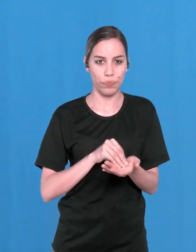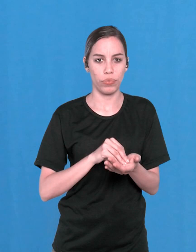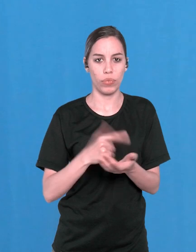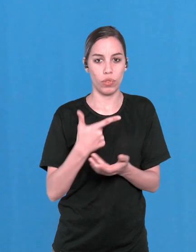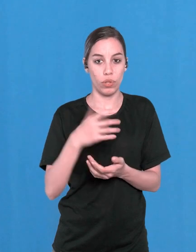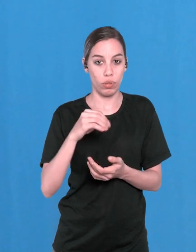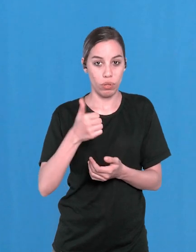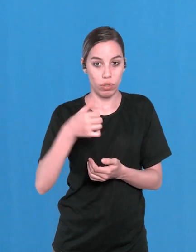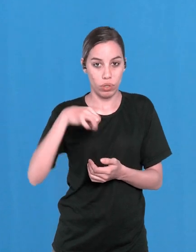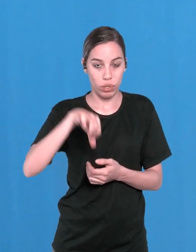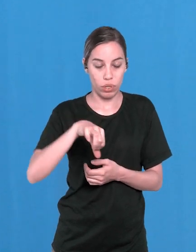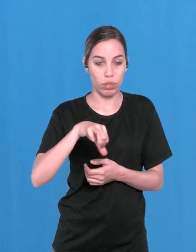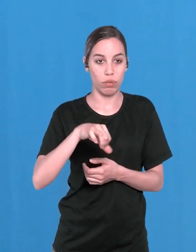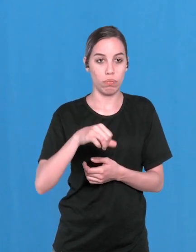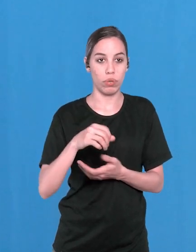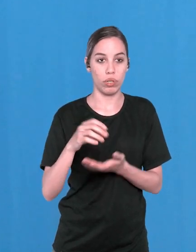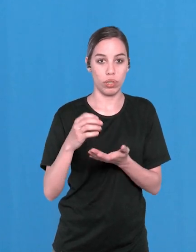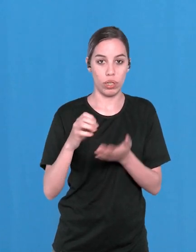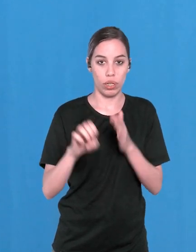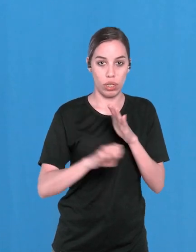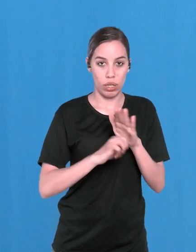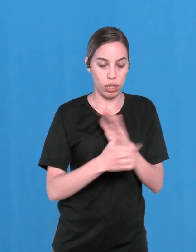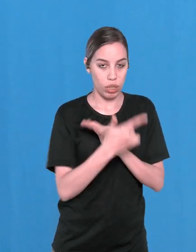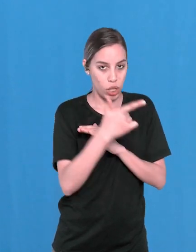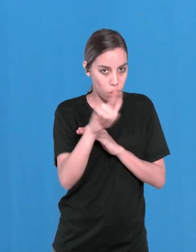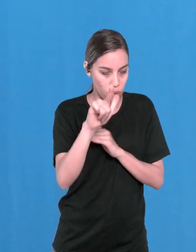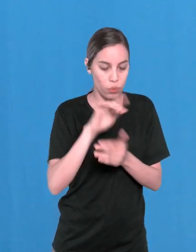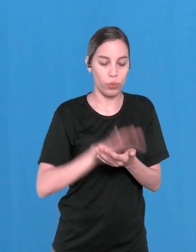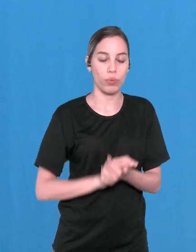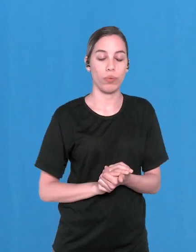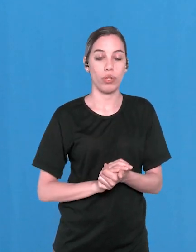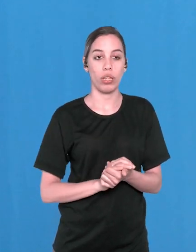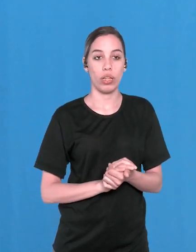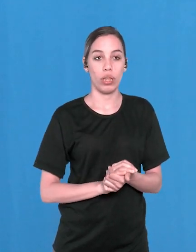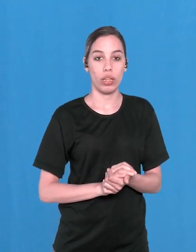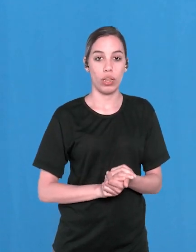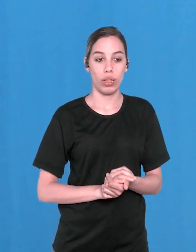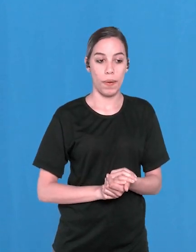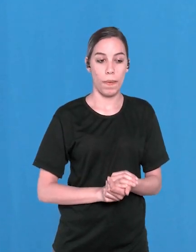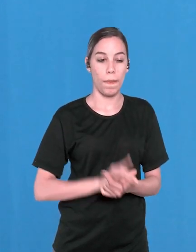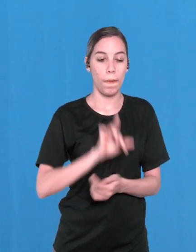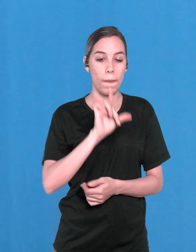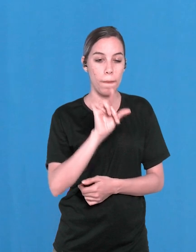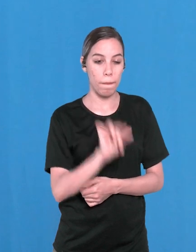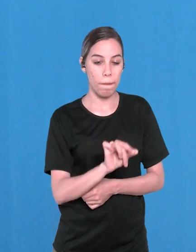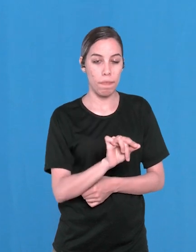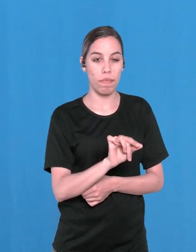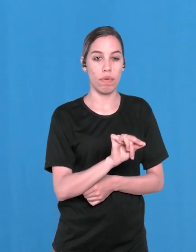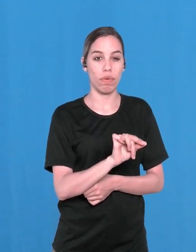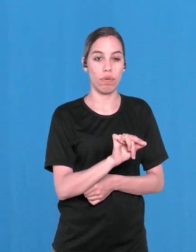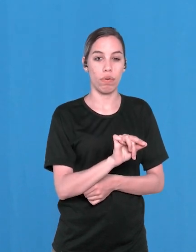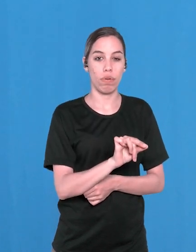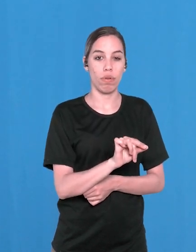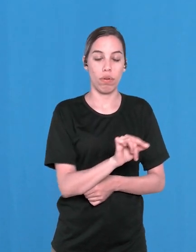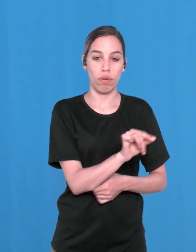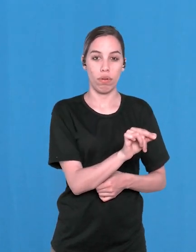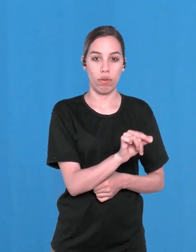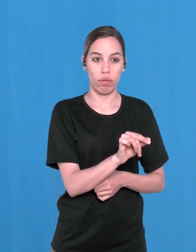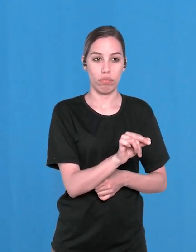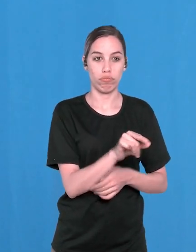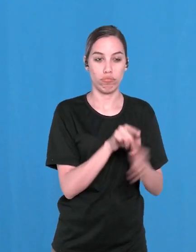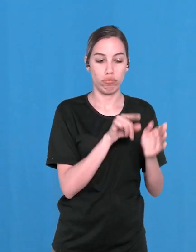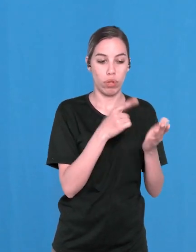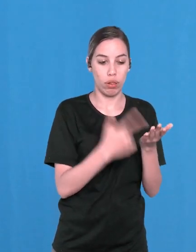pela Quixote mais Dole Editoras Associadas, e Pequena Enciclopédia de Seres Comuns, pela Todavia,